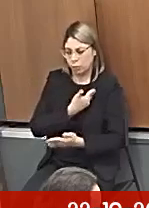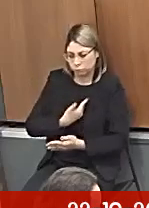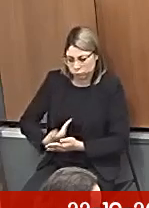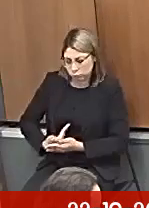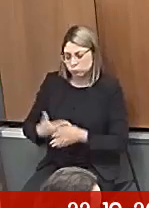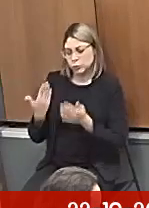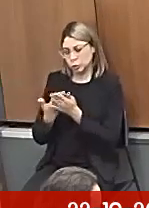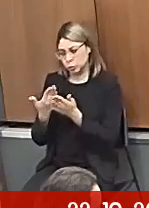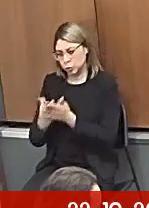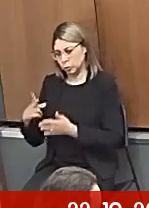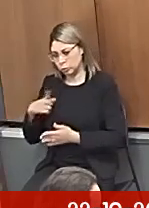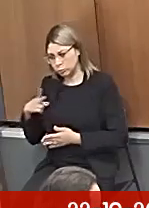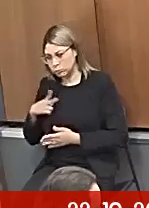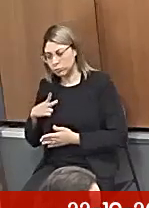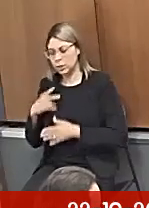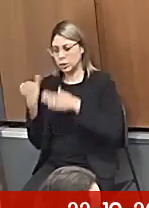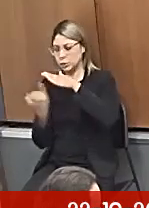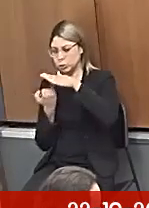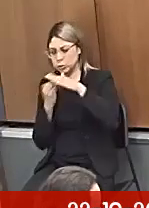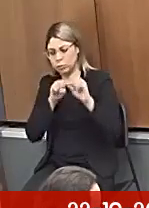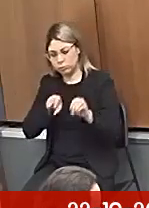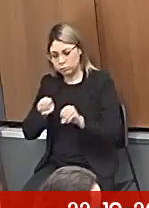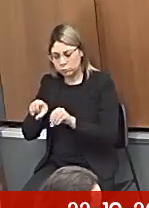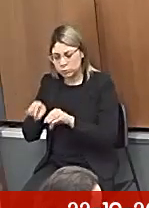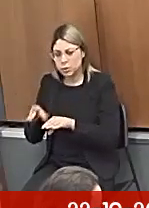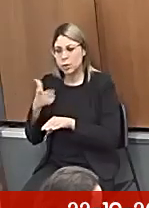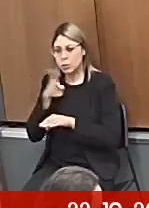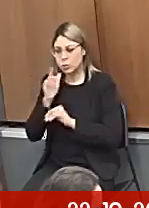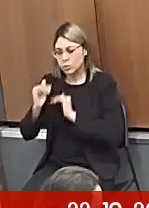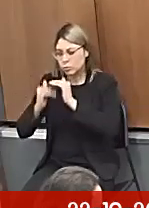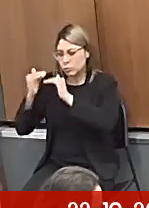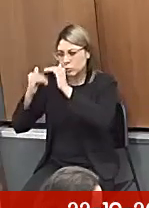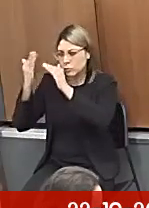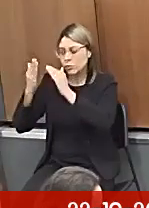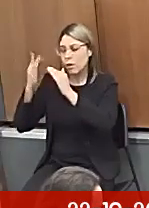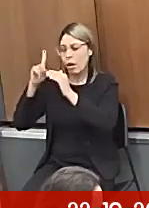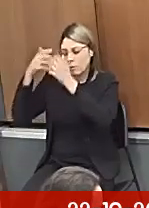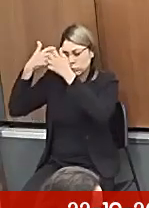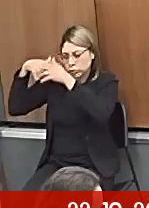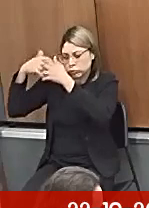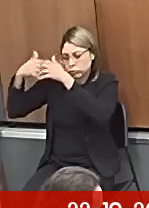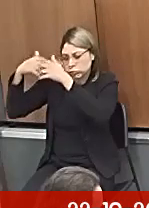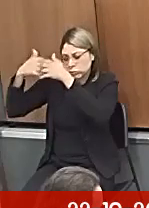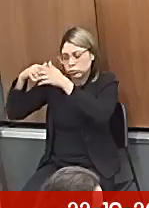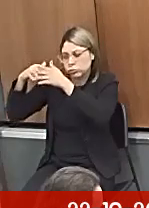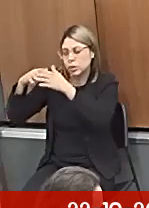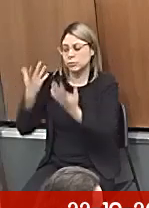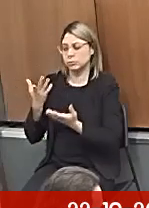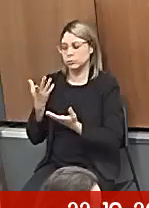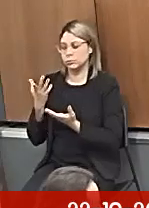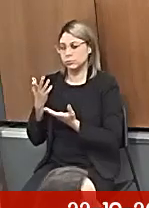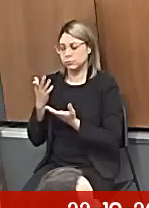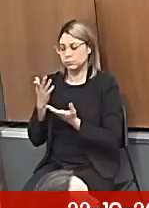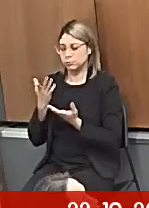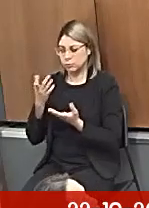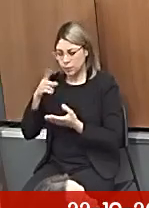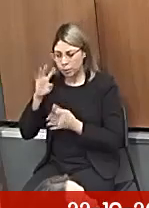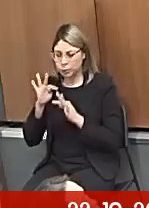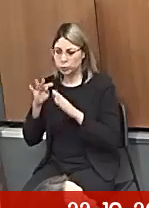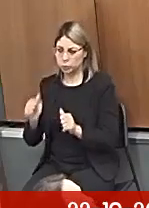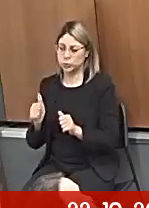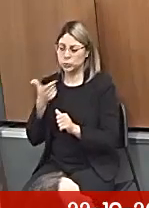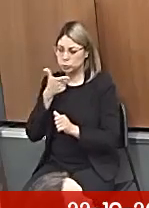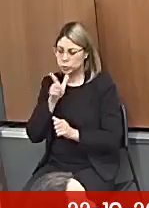privadas, instituições de ensino, que desenvolvam essa reflexão com relação ao desenvolvimento de